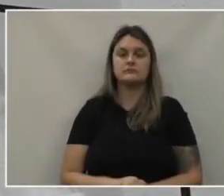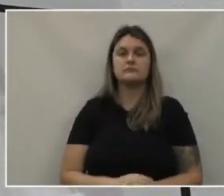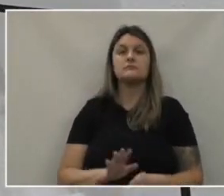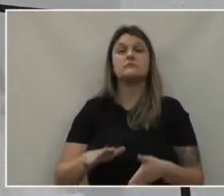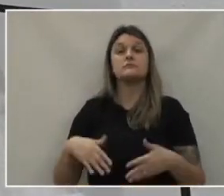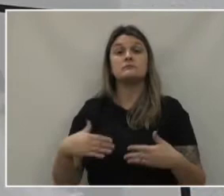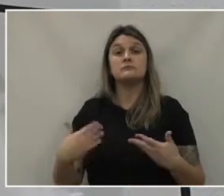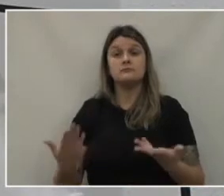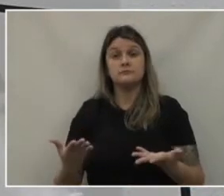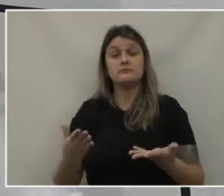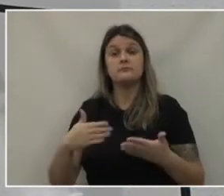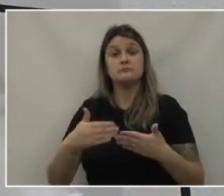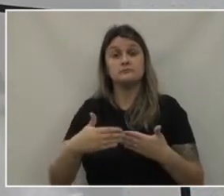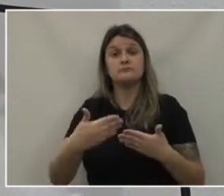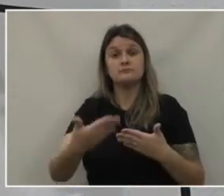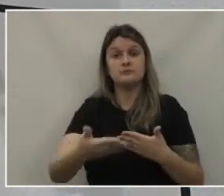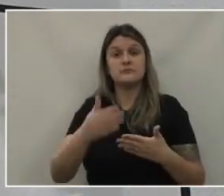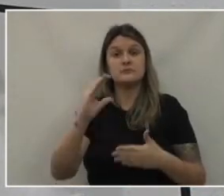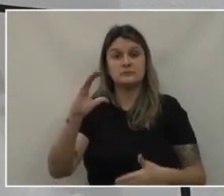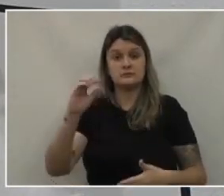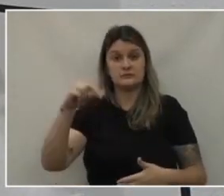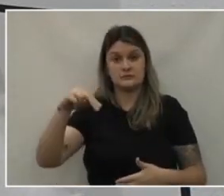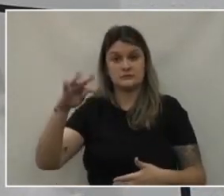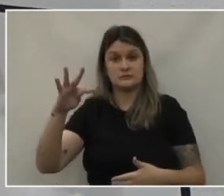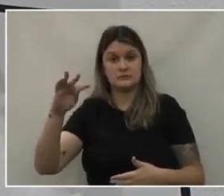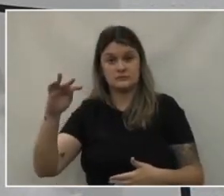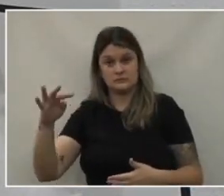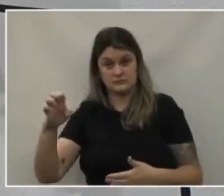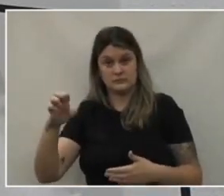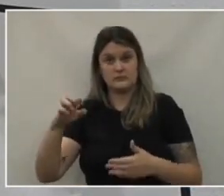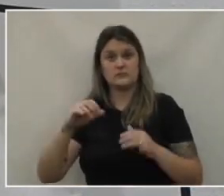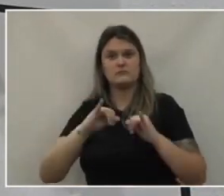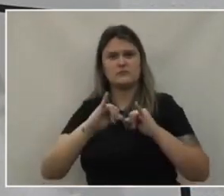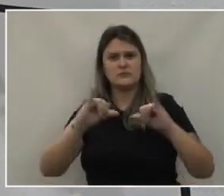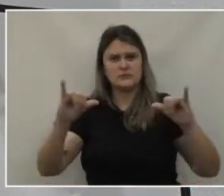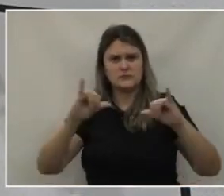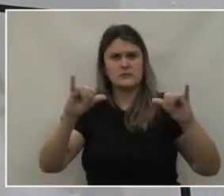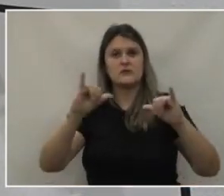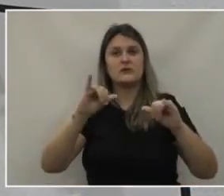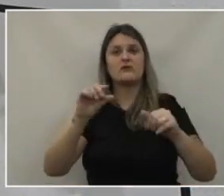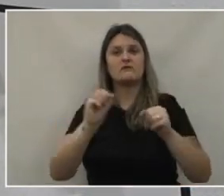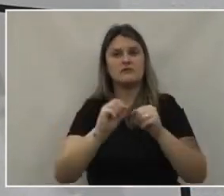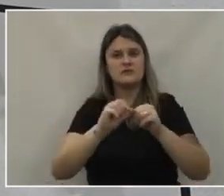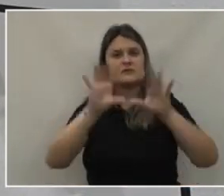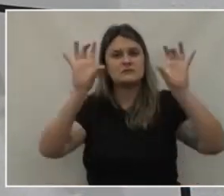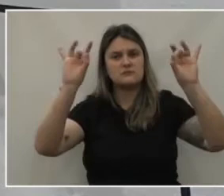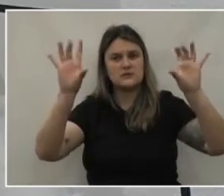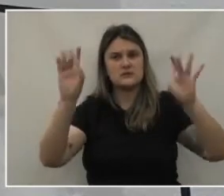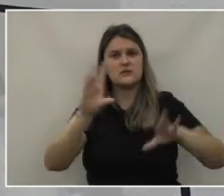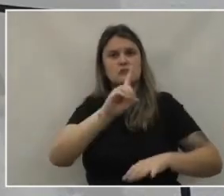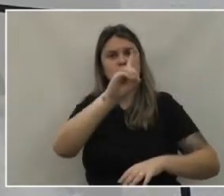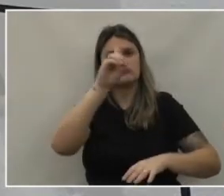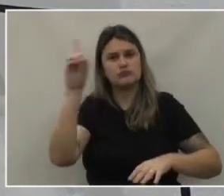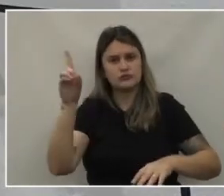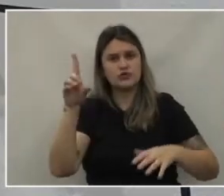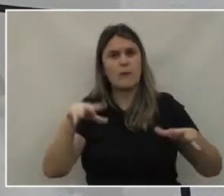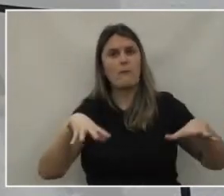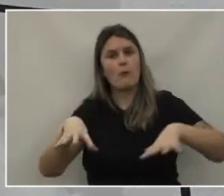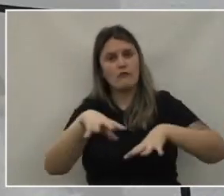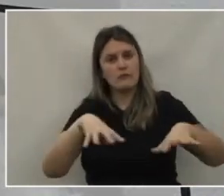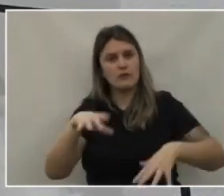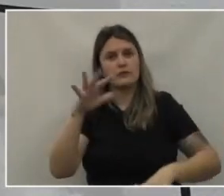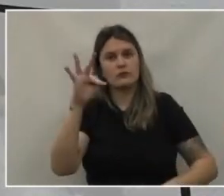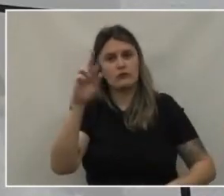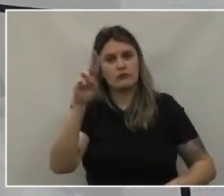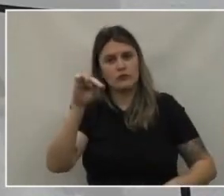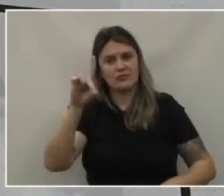Para tanto, a CNTE lançou o Dia Nacional de Mobilização em defesa do Fundeb